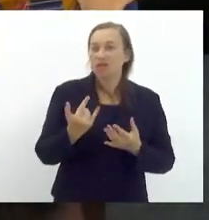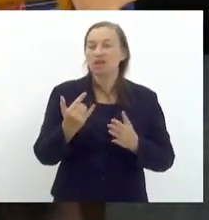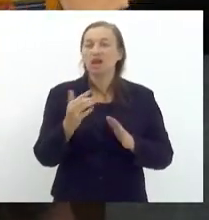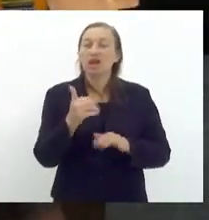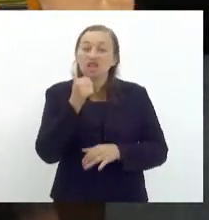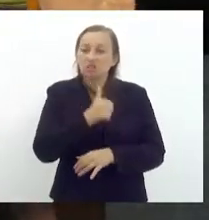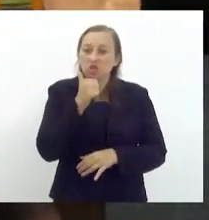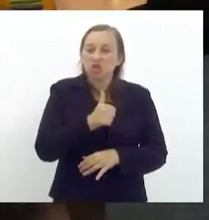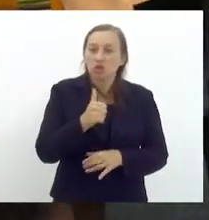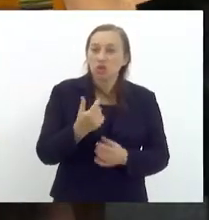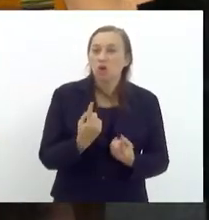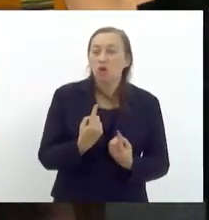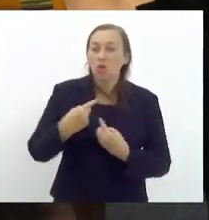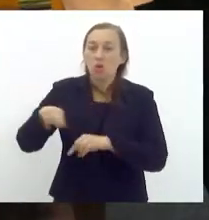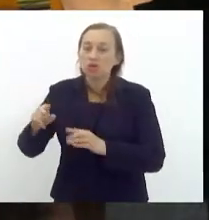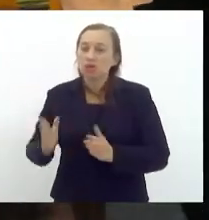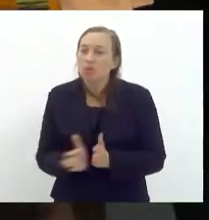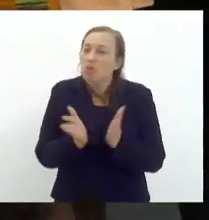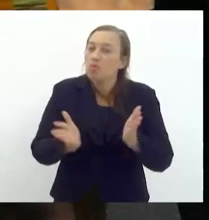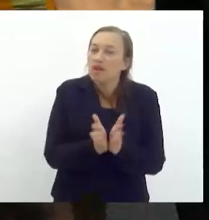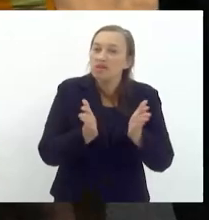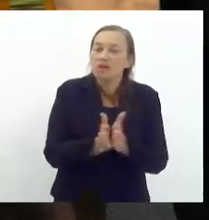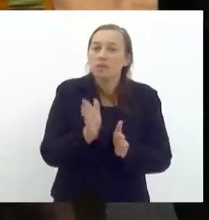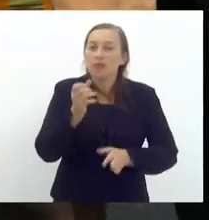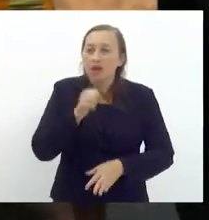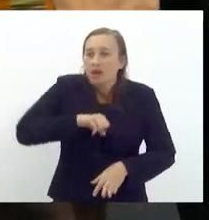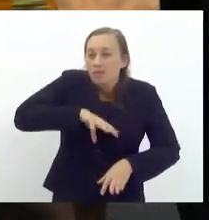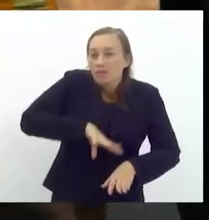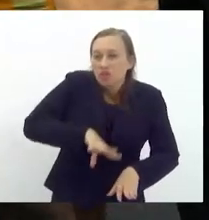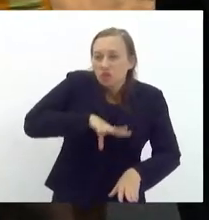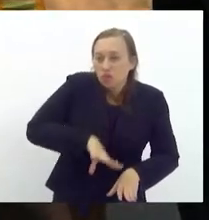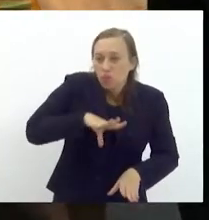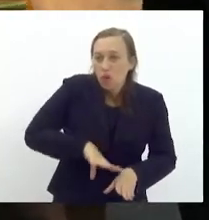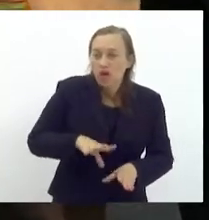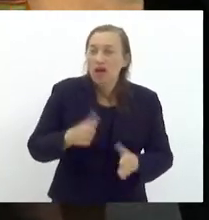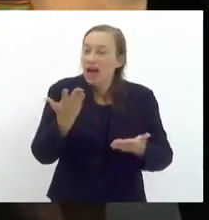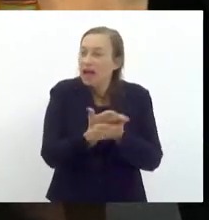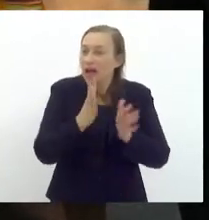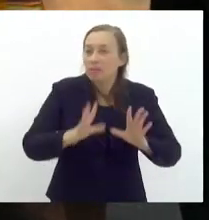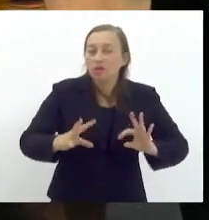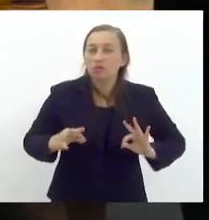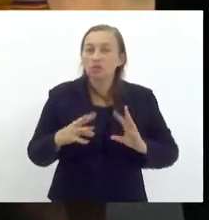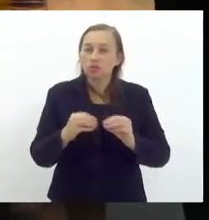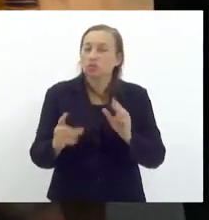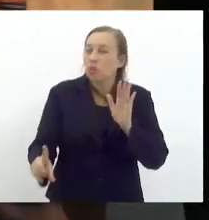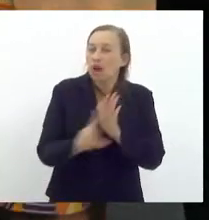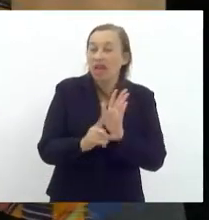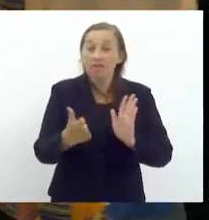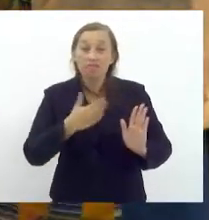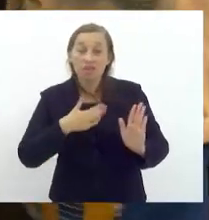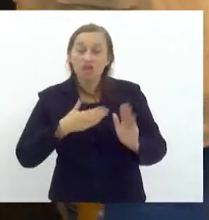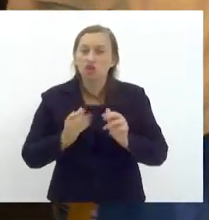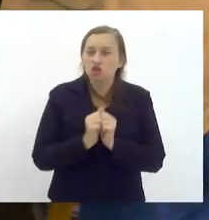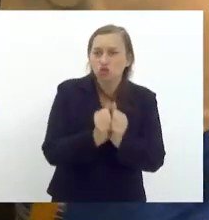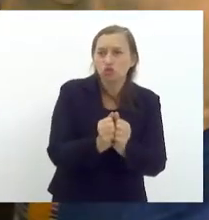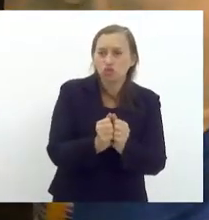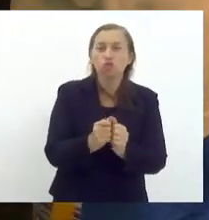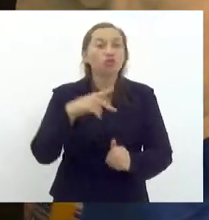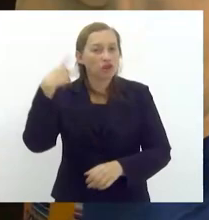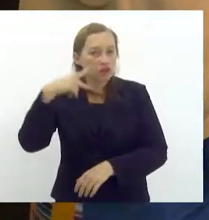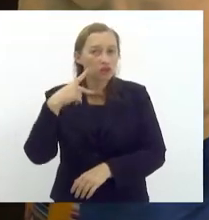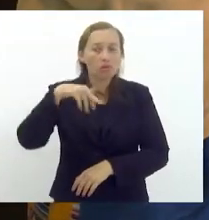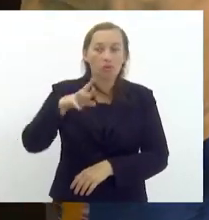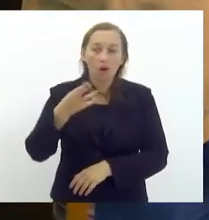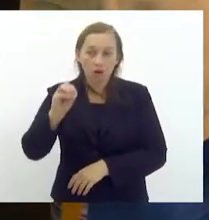combate a pobreza menstrual sendo debatido nas salas de aula quebrando esse tabu a partir de uma lei de minha autoria junto do então Vereador